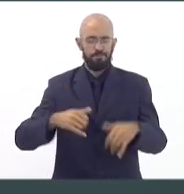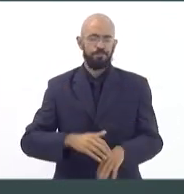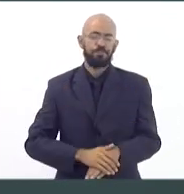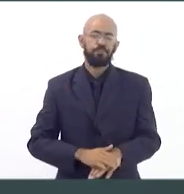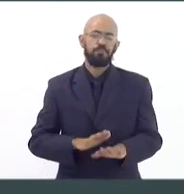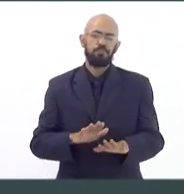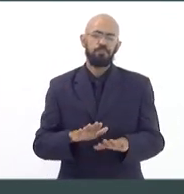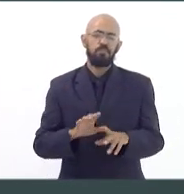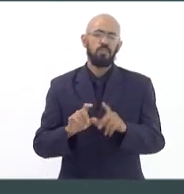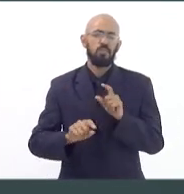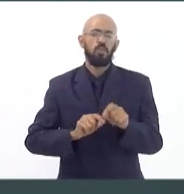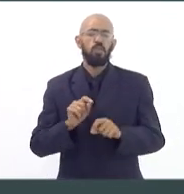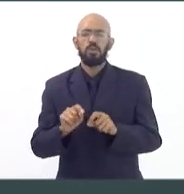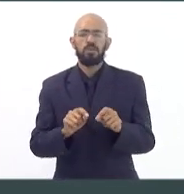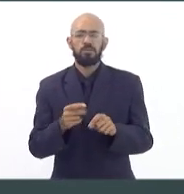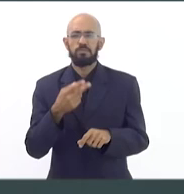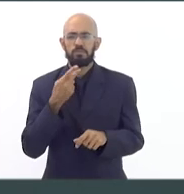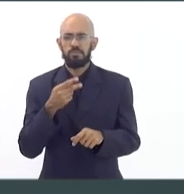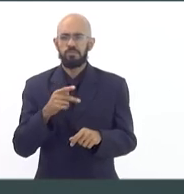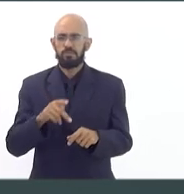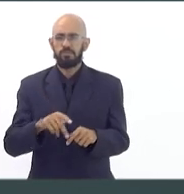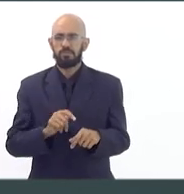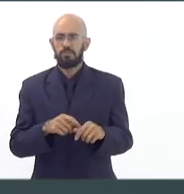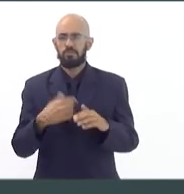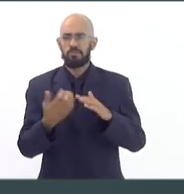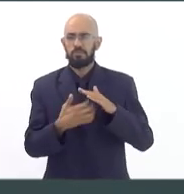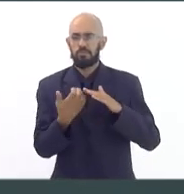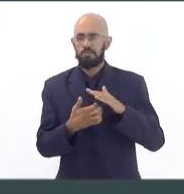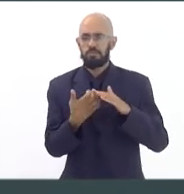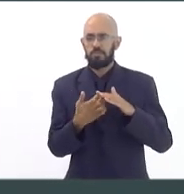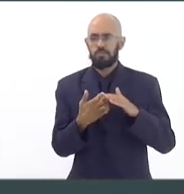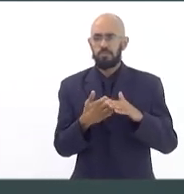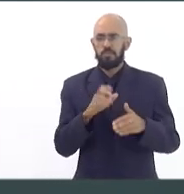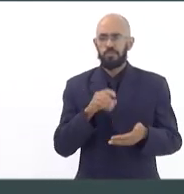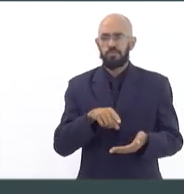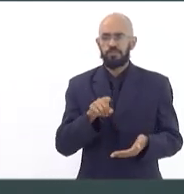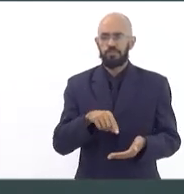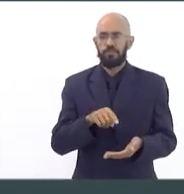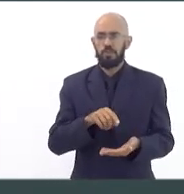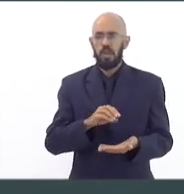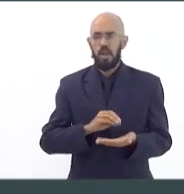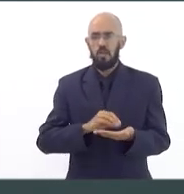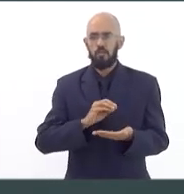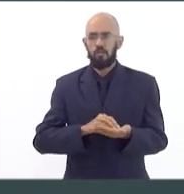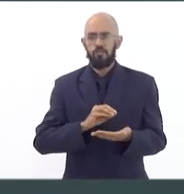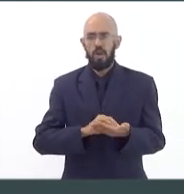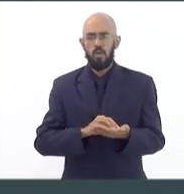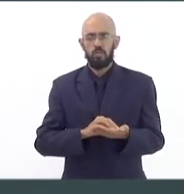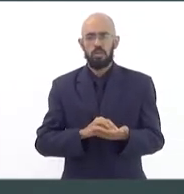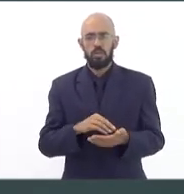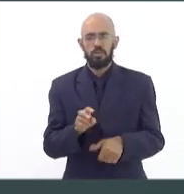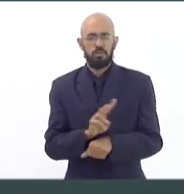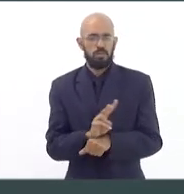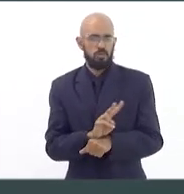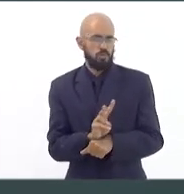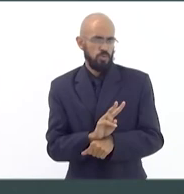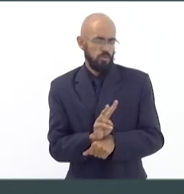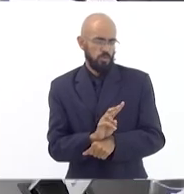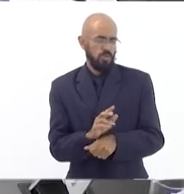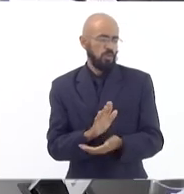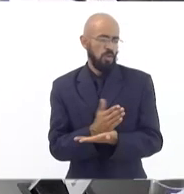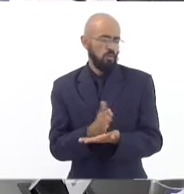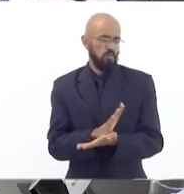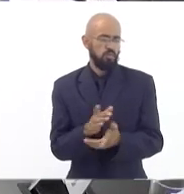passa para SuperVia né que a ausência né diante de aparatos de segurança em algumas áreas